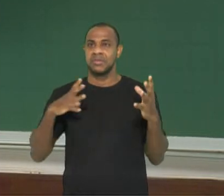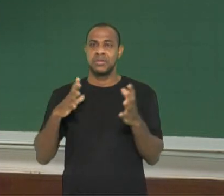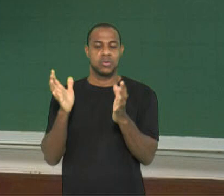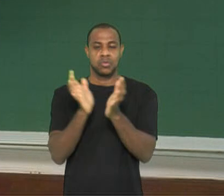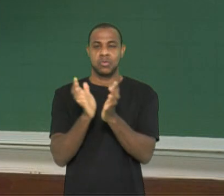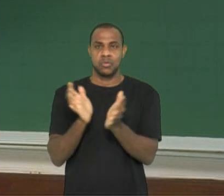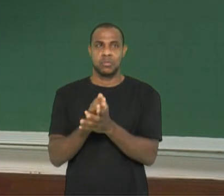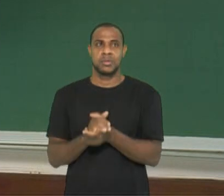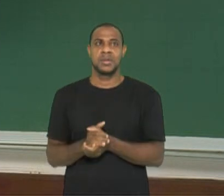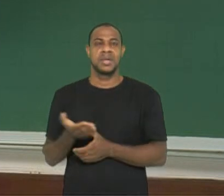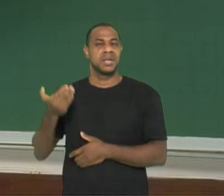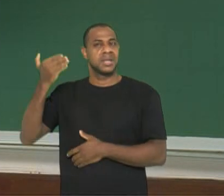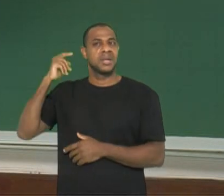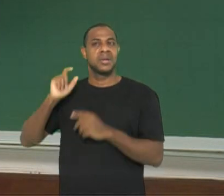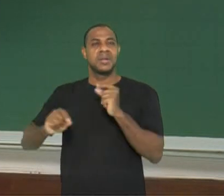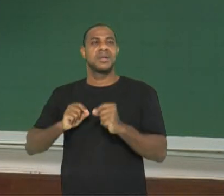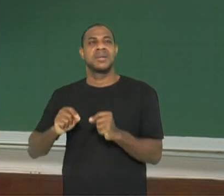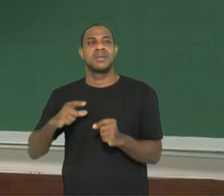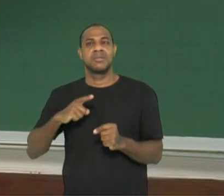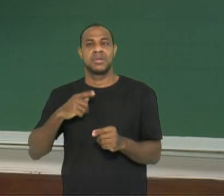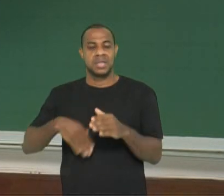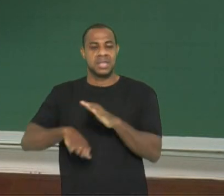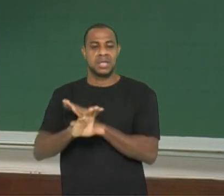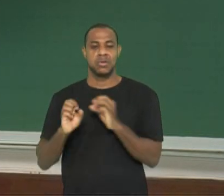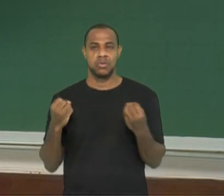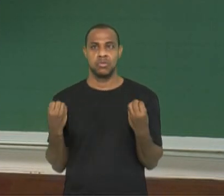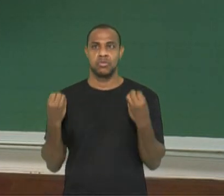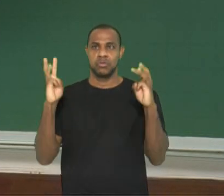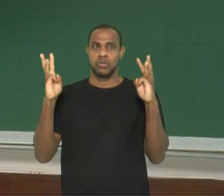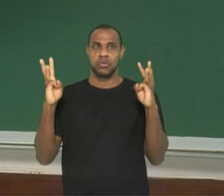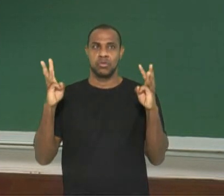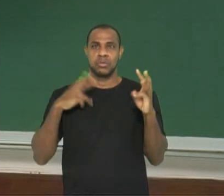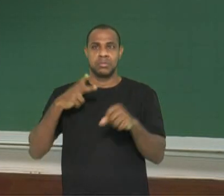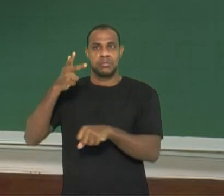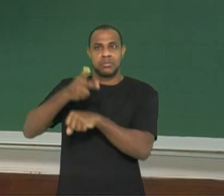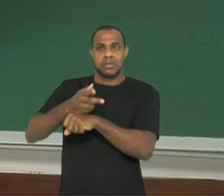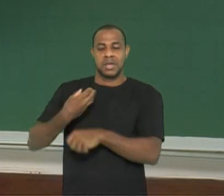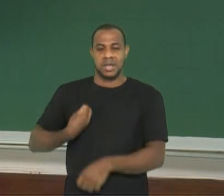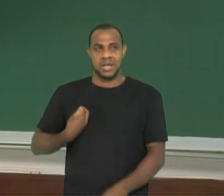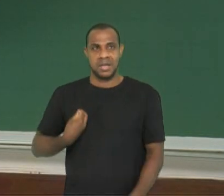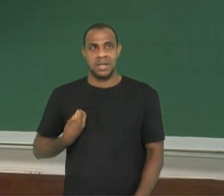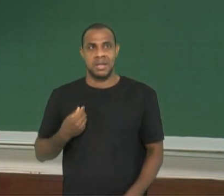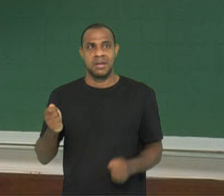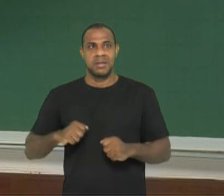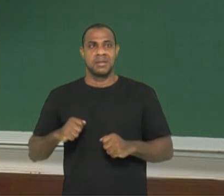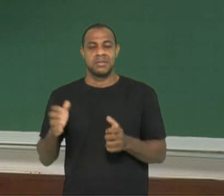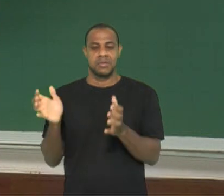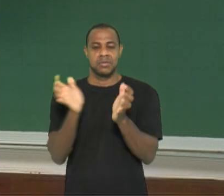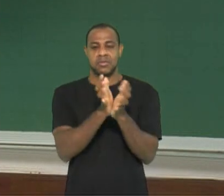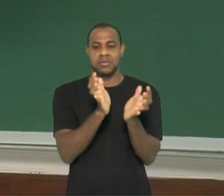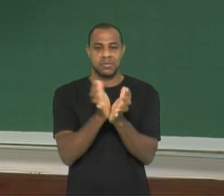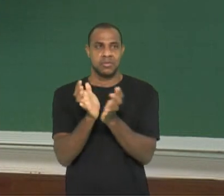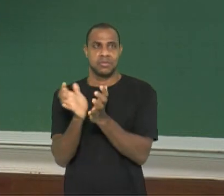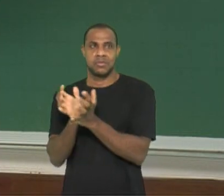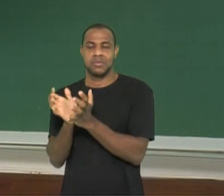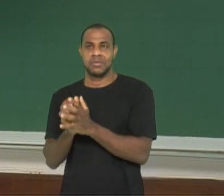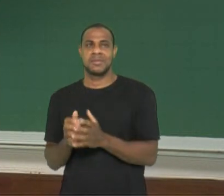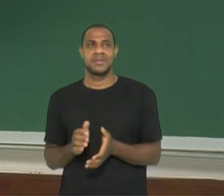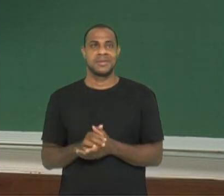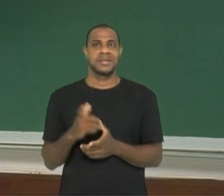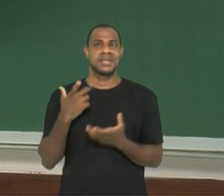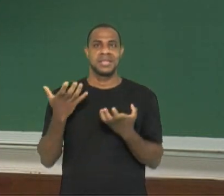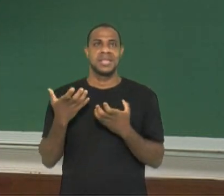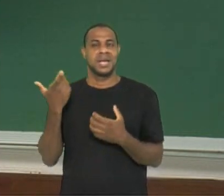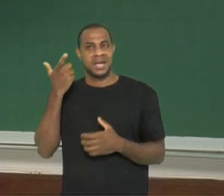time. Antigamente não. Antigamente você ia no festival, que estava sendo filmado ao vivo, e você fazia a torcida para um cantor. Você queria que aquele cantor